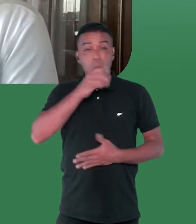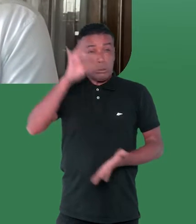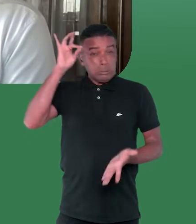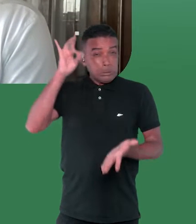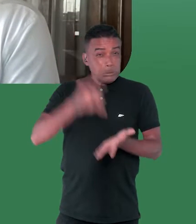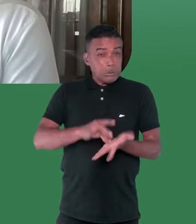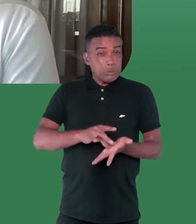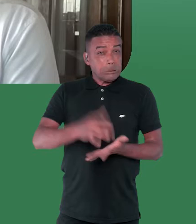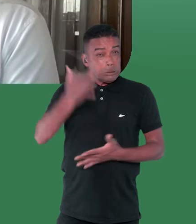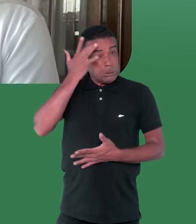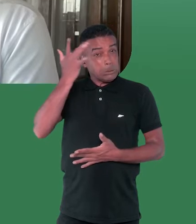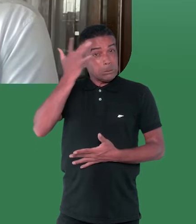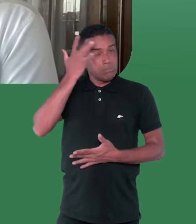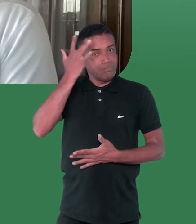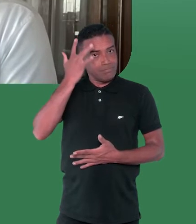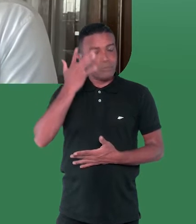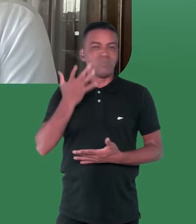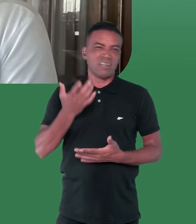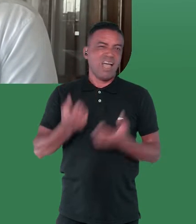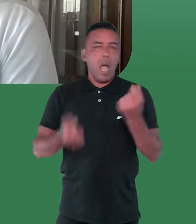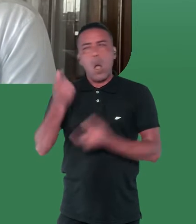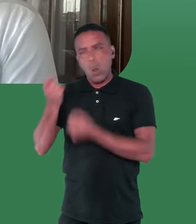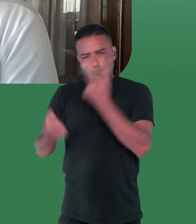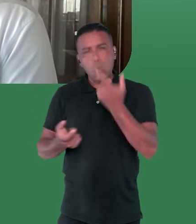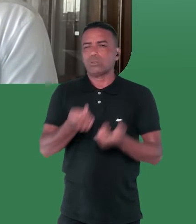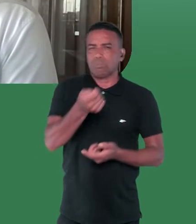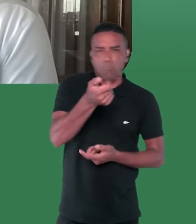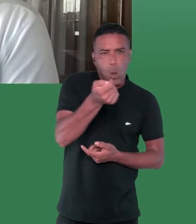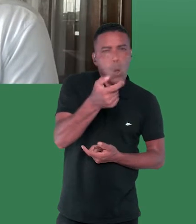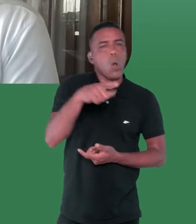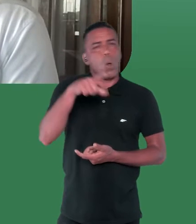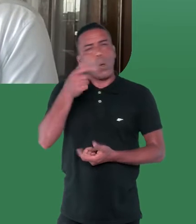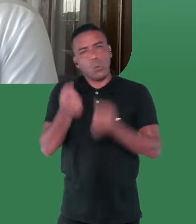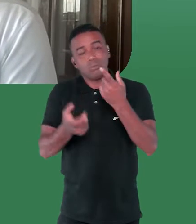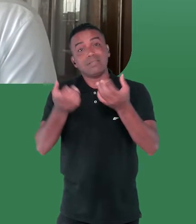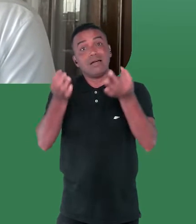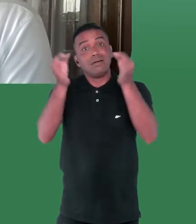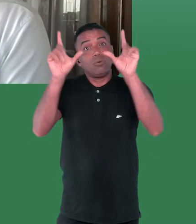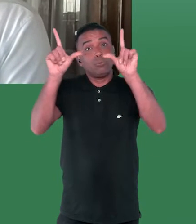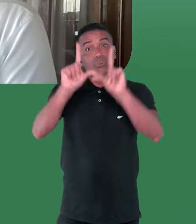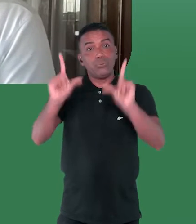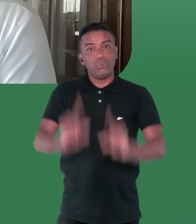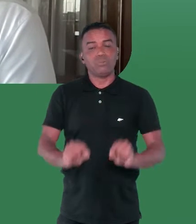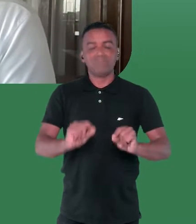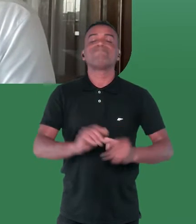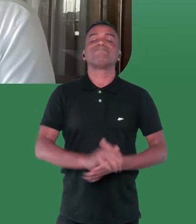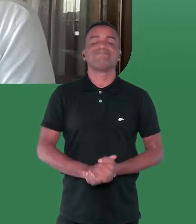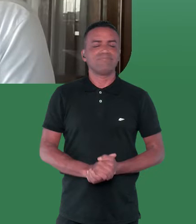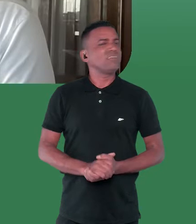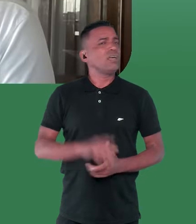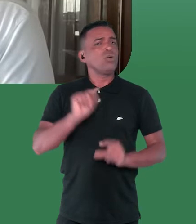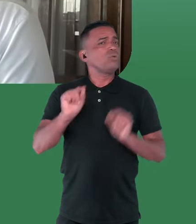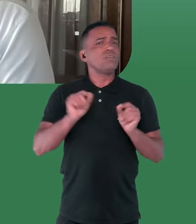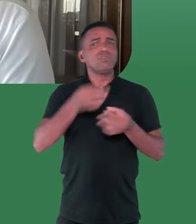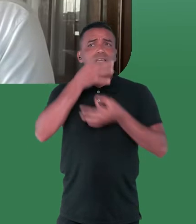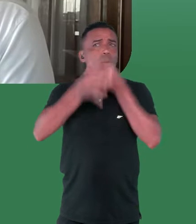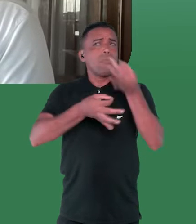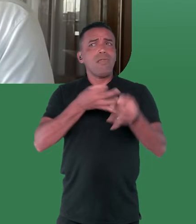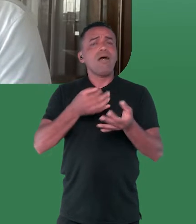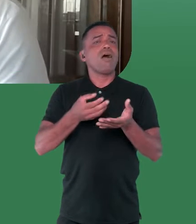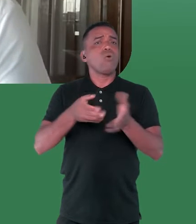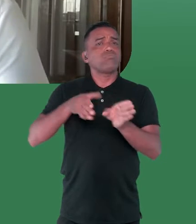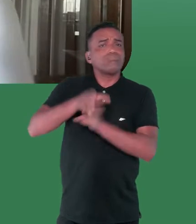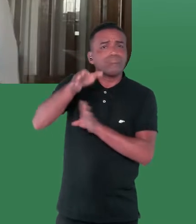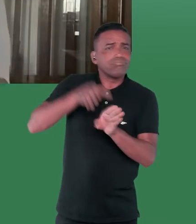raiz, ainda existem algumas exceções, ainda existem uns poucos na praça, mas ele está acabando. É. E o que que você diria agora